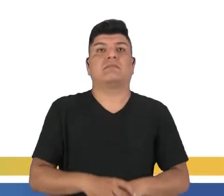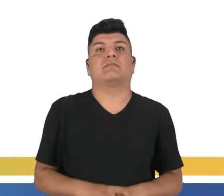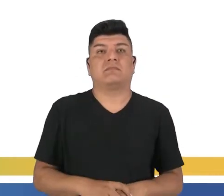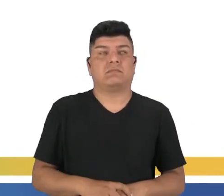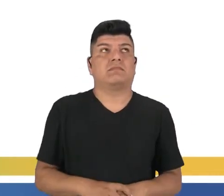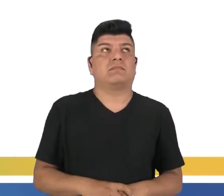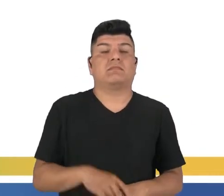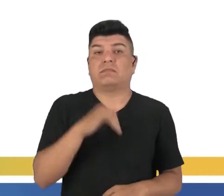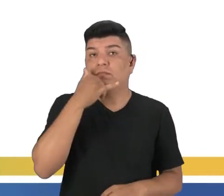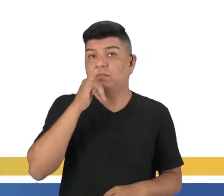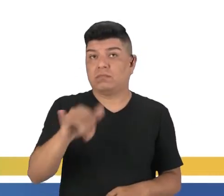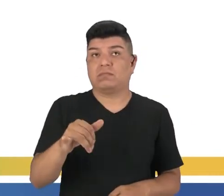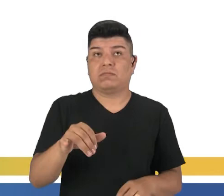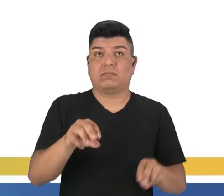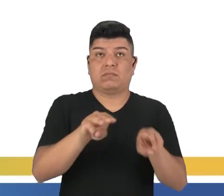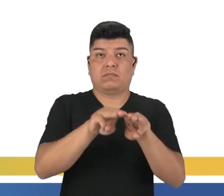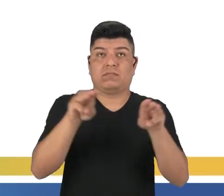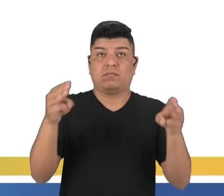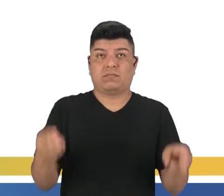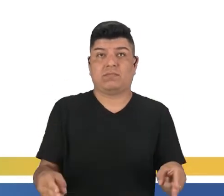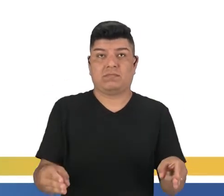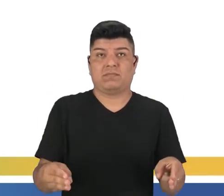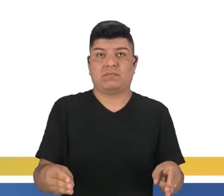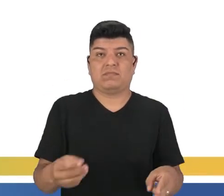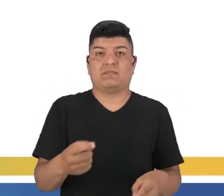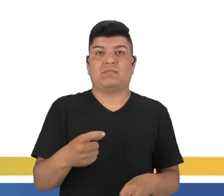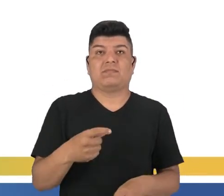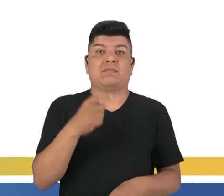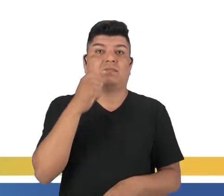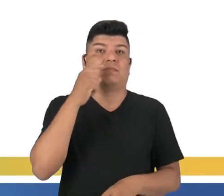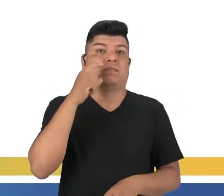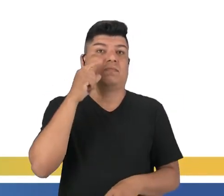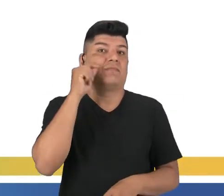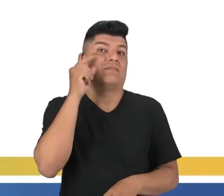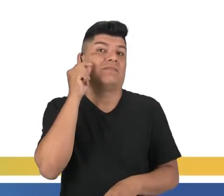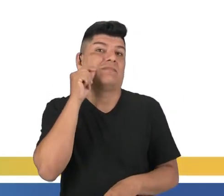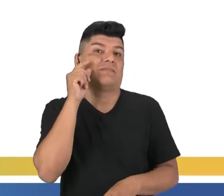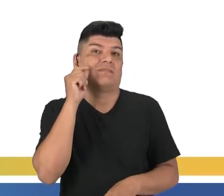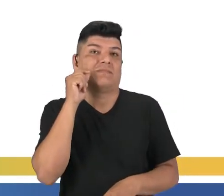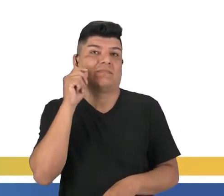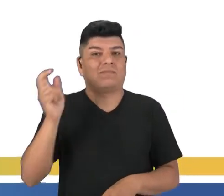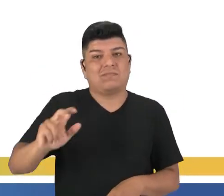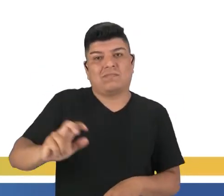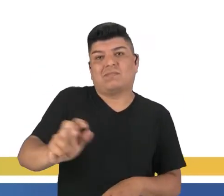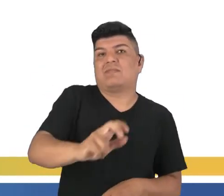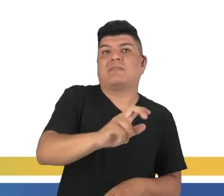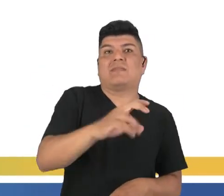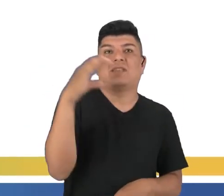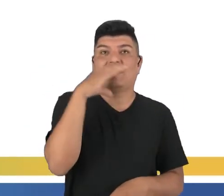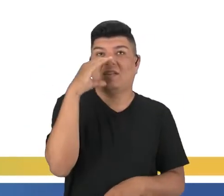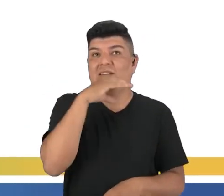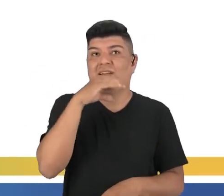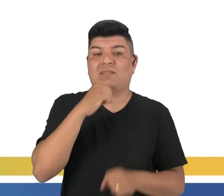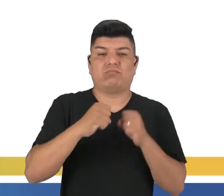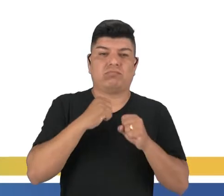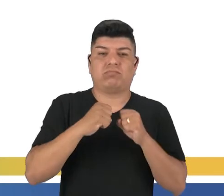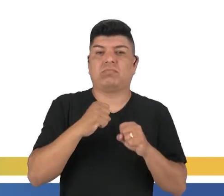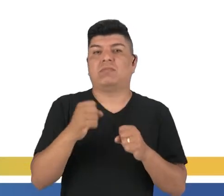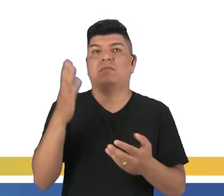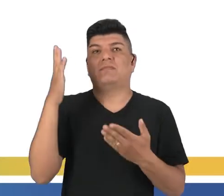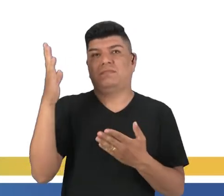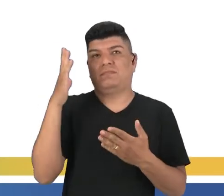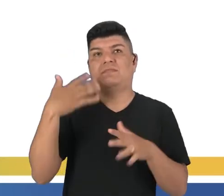energia mecânica ali está representada ali também pelo ratinho que está correndo ali na gaiola, né? Ele, por estar correndo, está produzindo